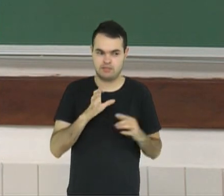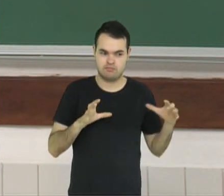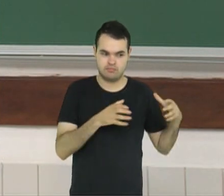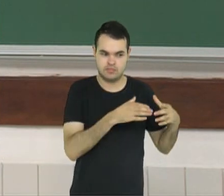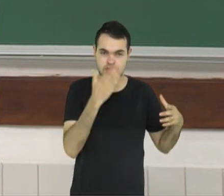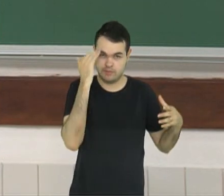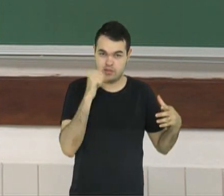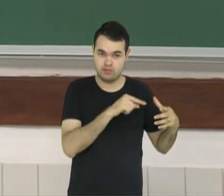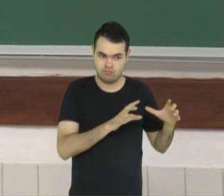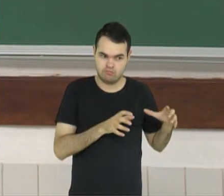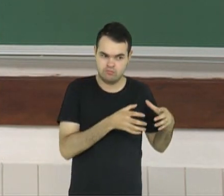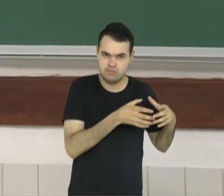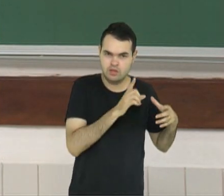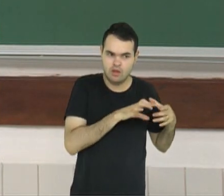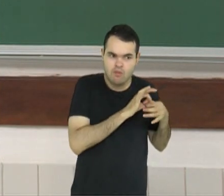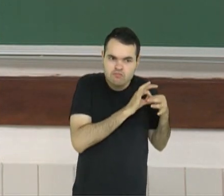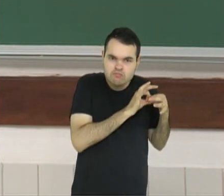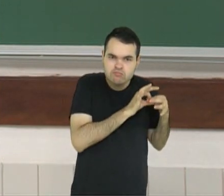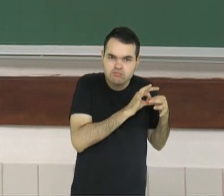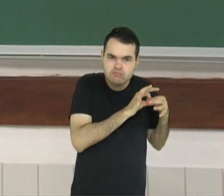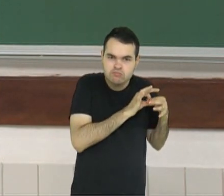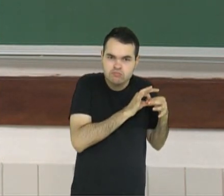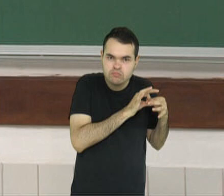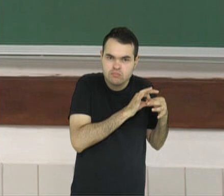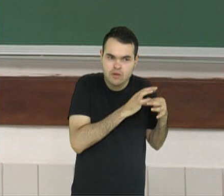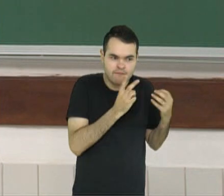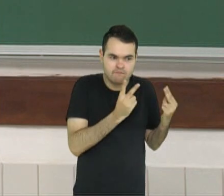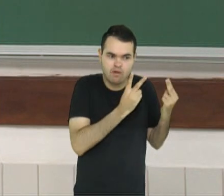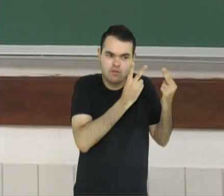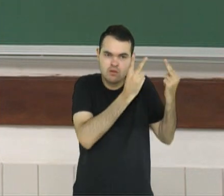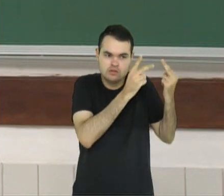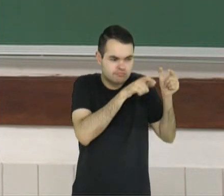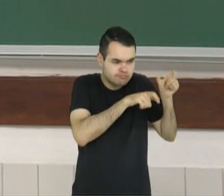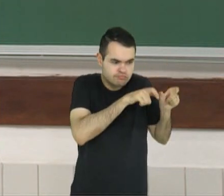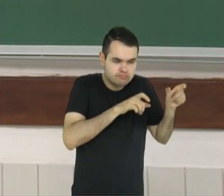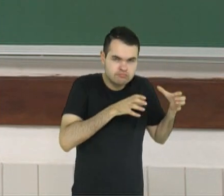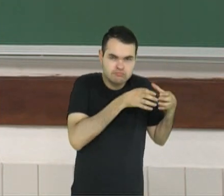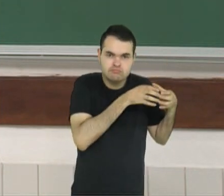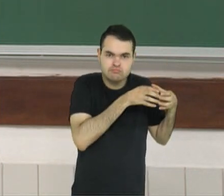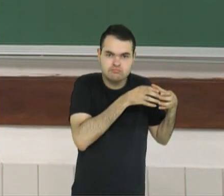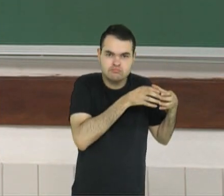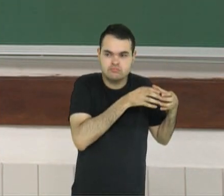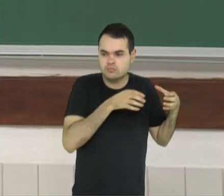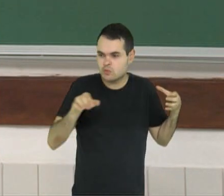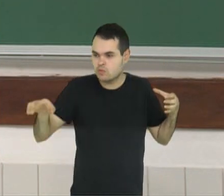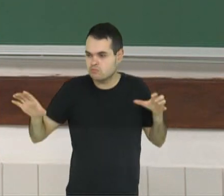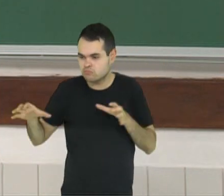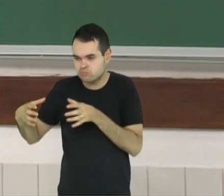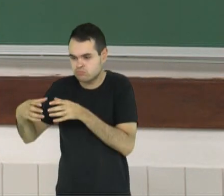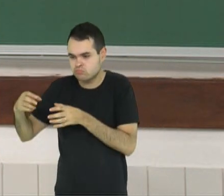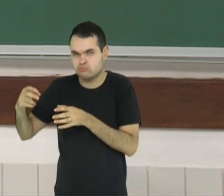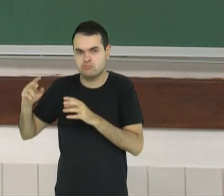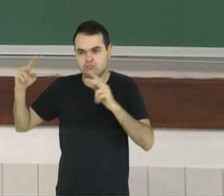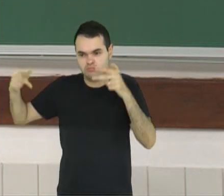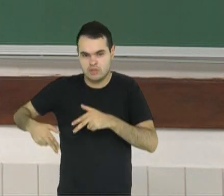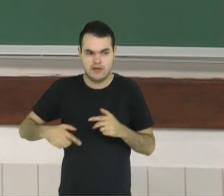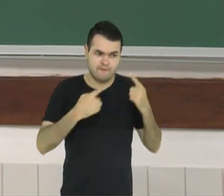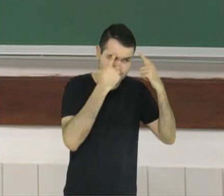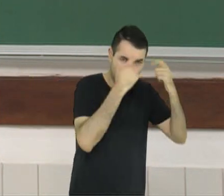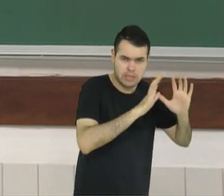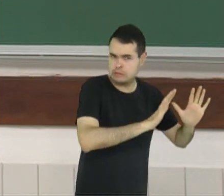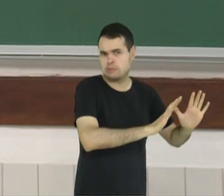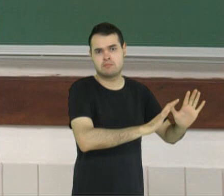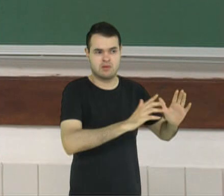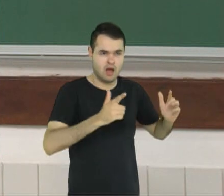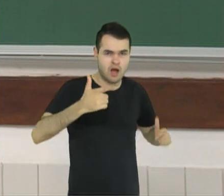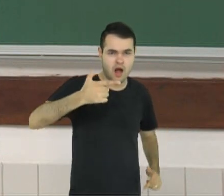ele sabia que uma gangue é uma coisa muito unida e é uma coisa muito valorizada entre os membros. Ele quis trazer isso para o movimento hip hop sem a violência e sem a